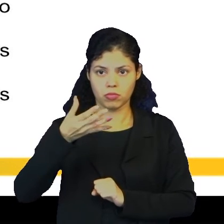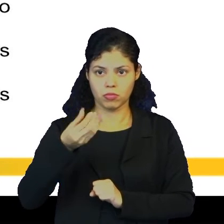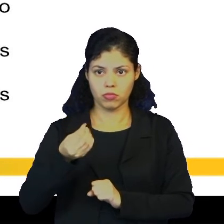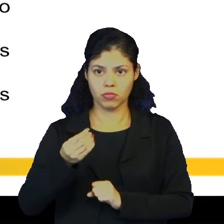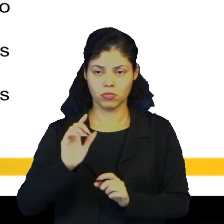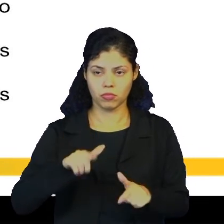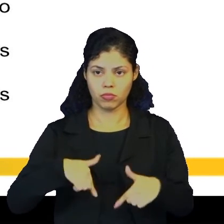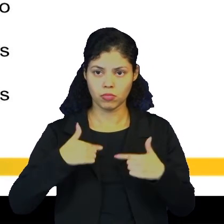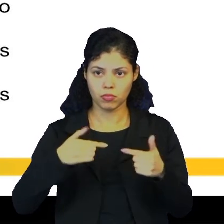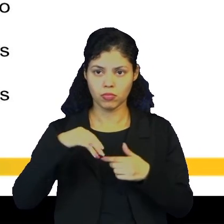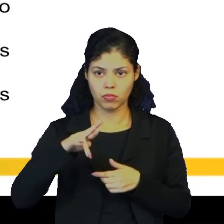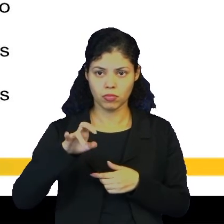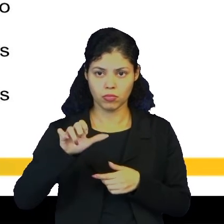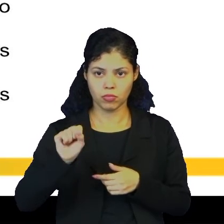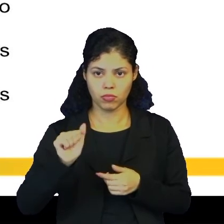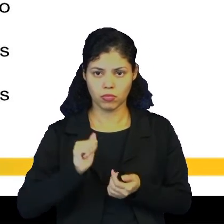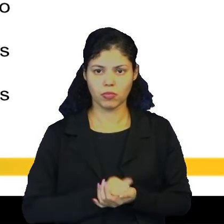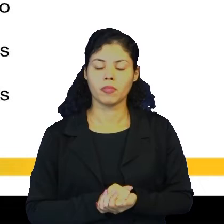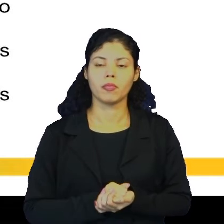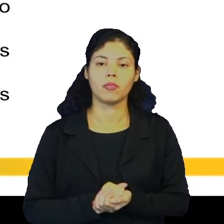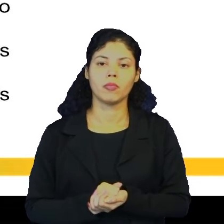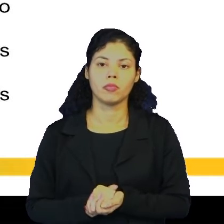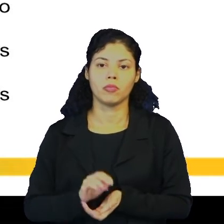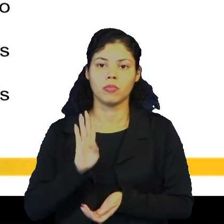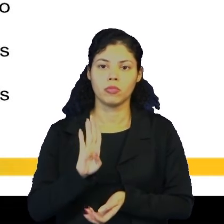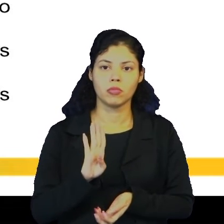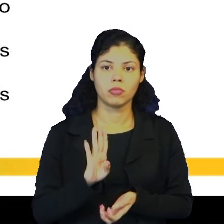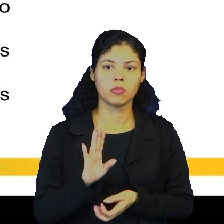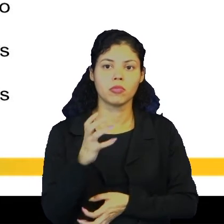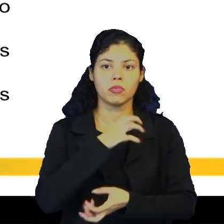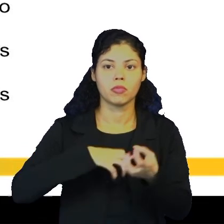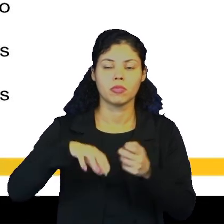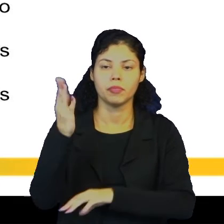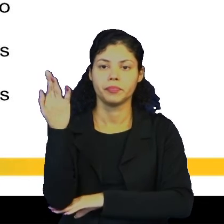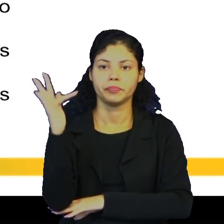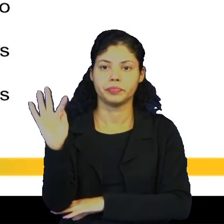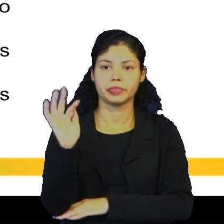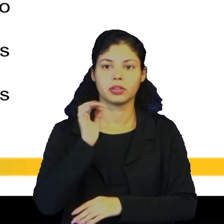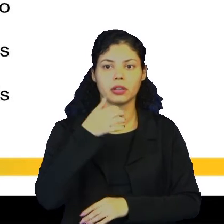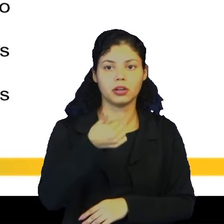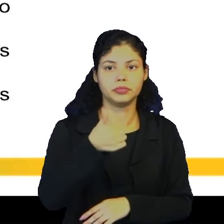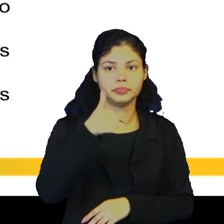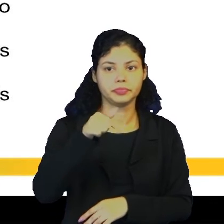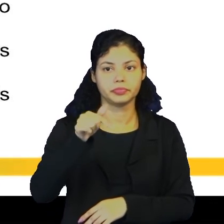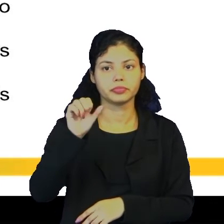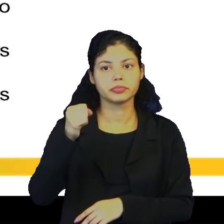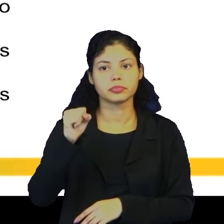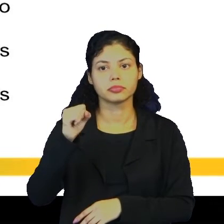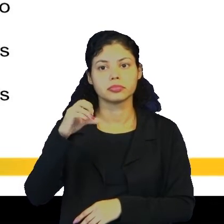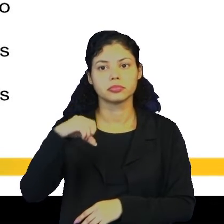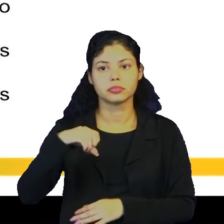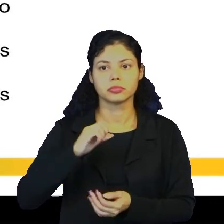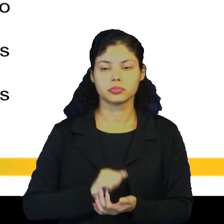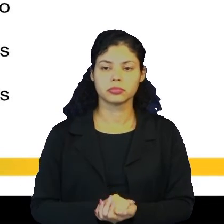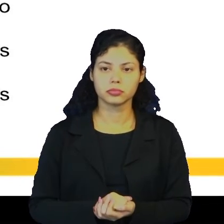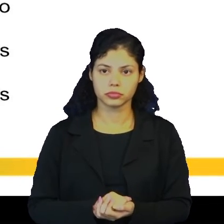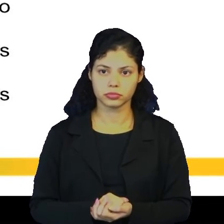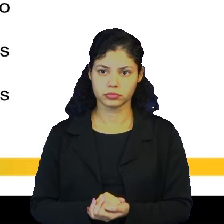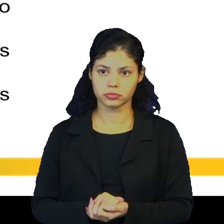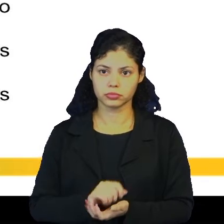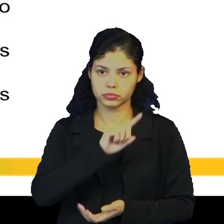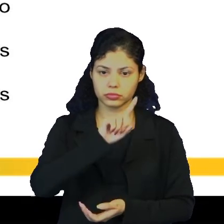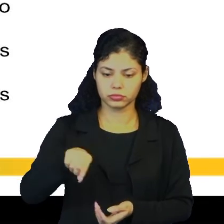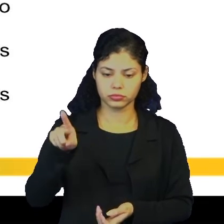e a Revolta dos Malês, em 1835. Letra B, a Revolução Francesa de 1789